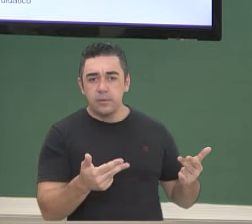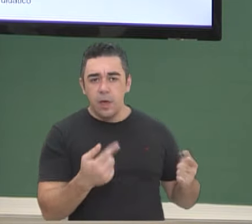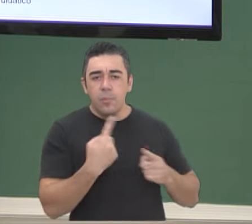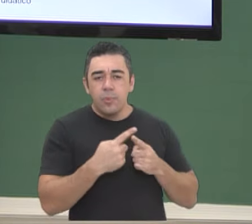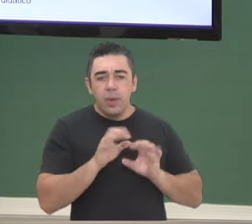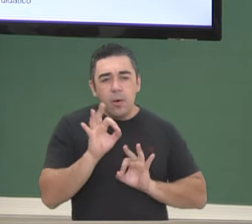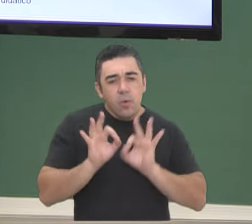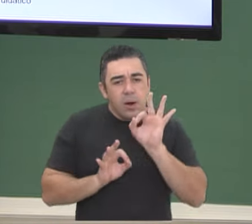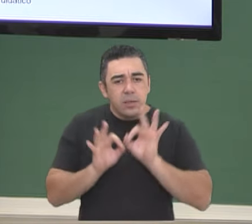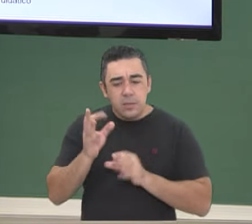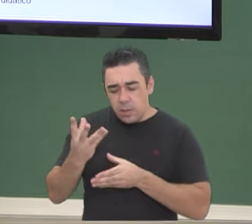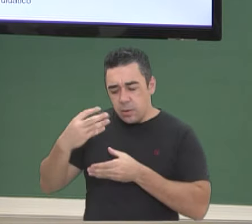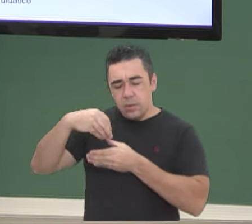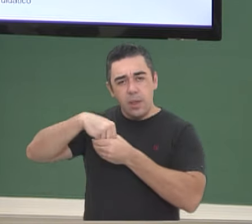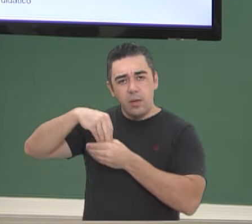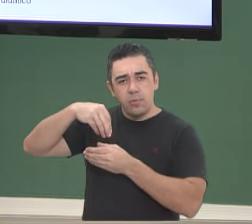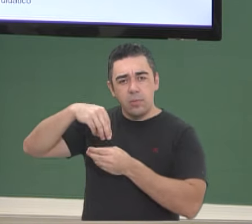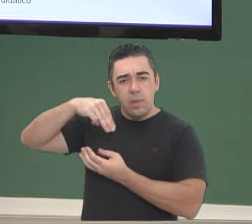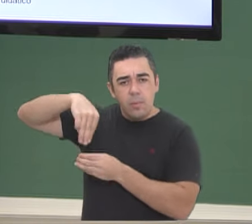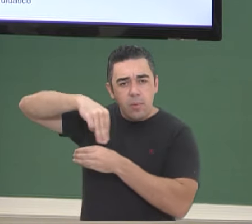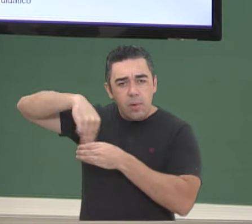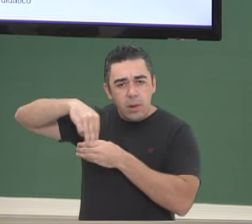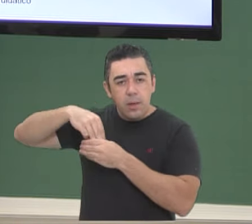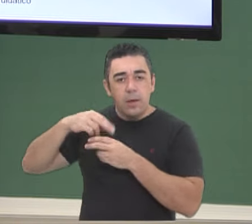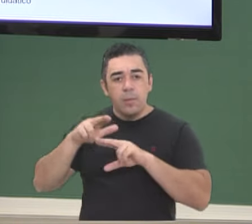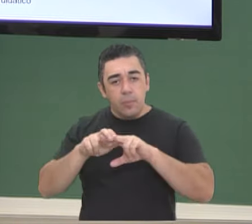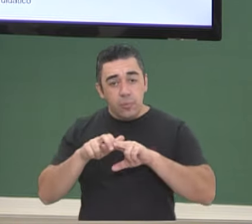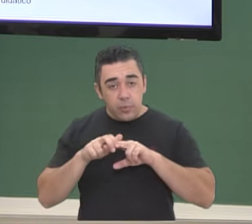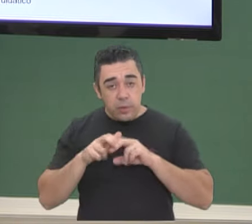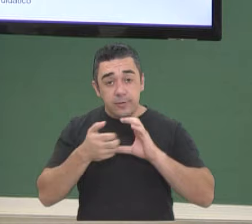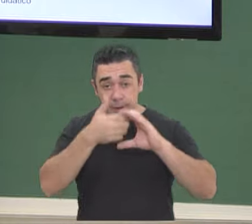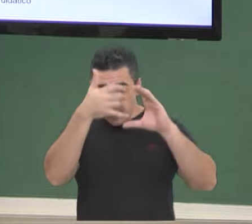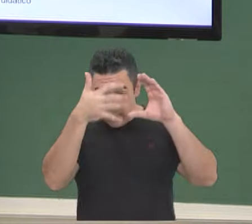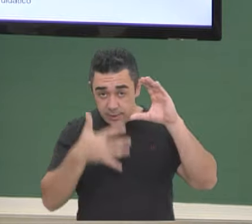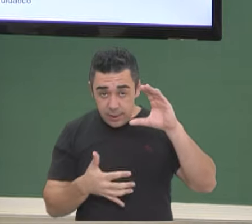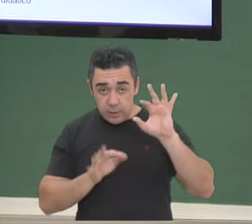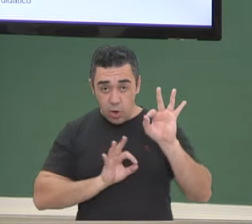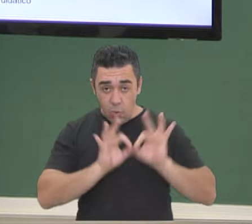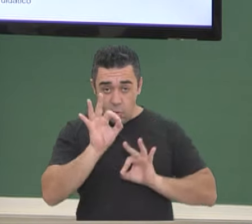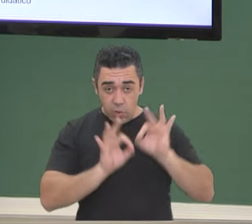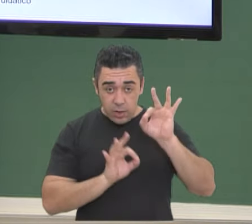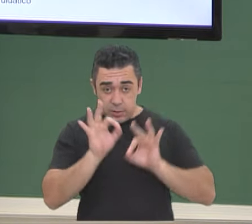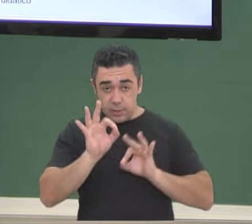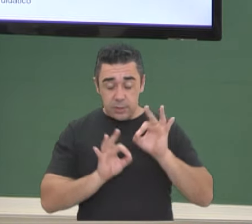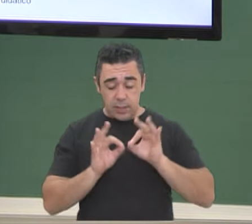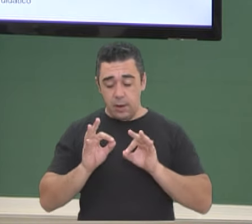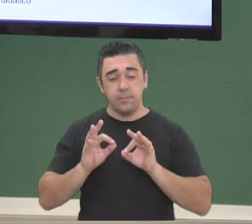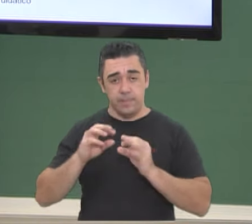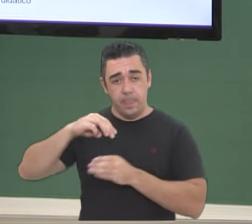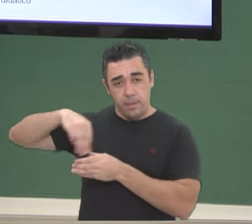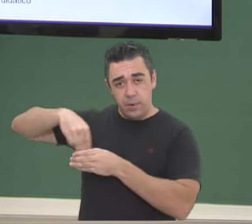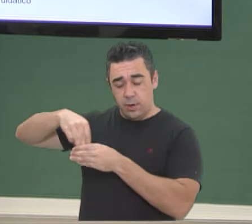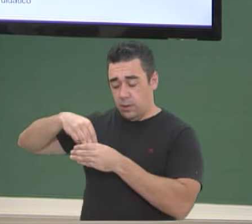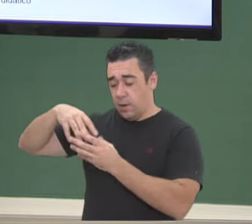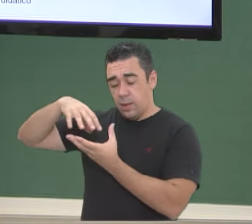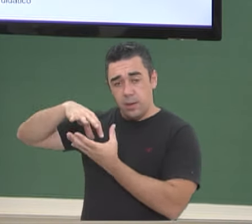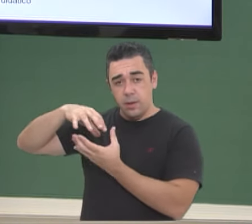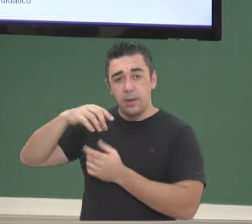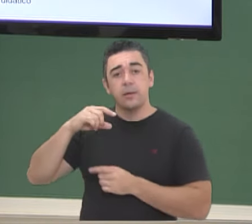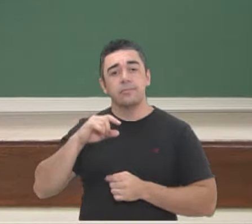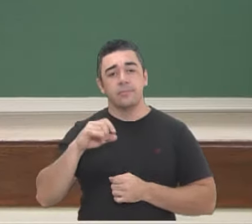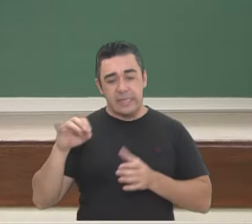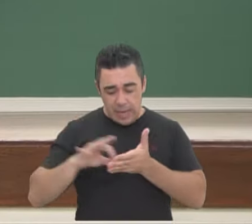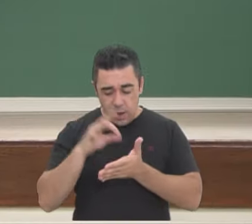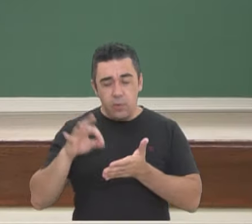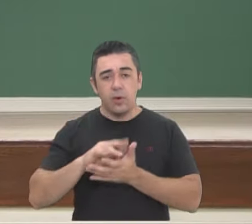pela organização e é isso essa característica de organizar essas partículas que nós chamamos então de